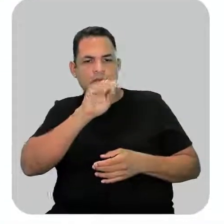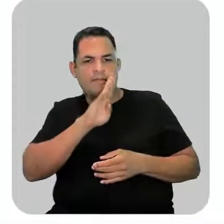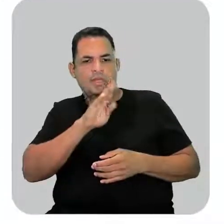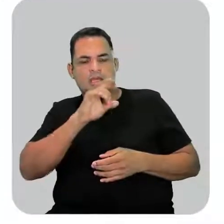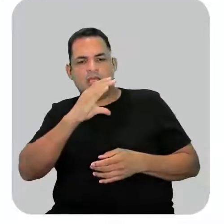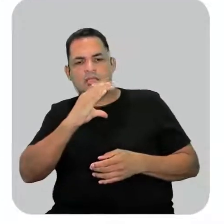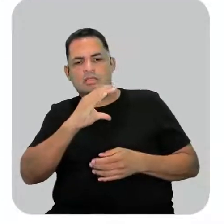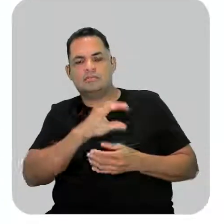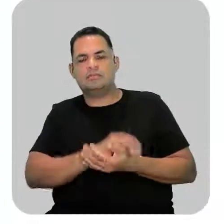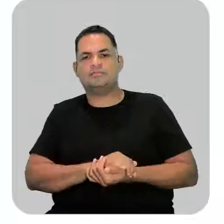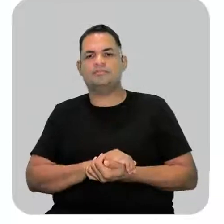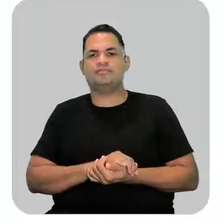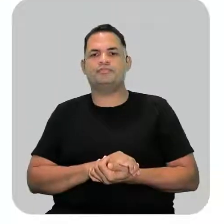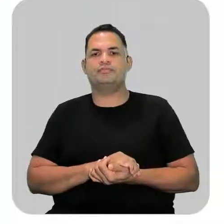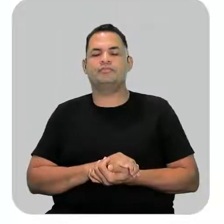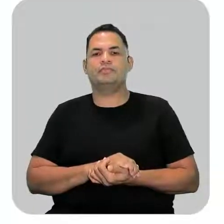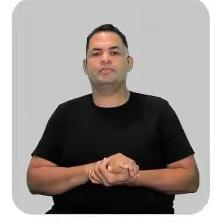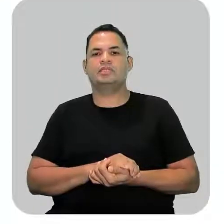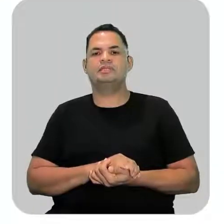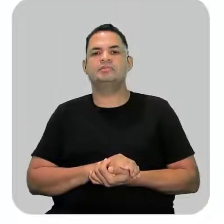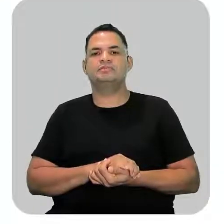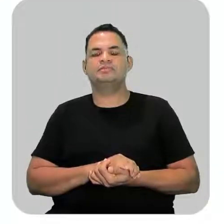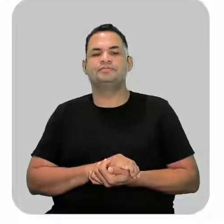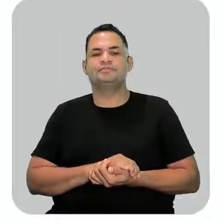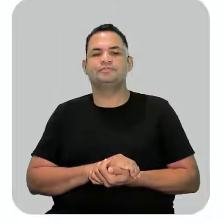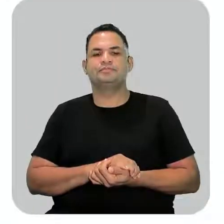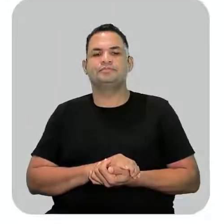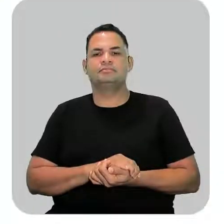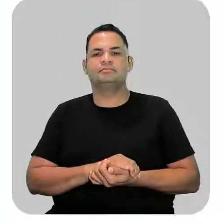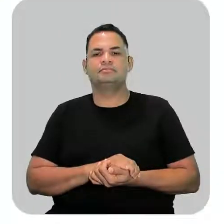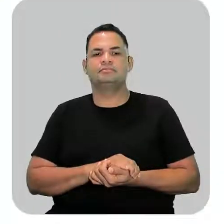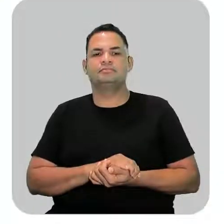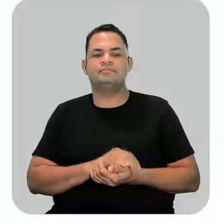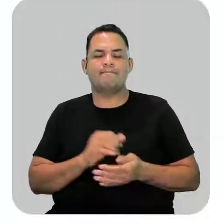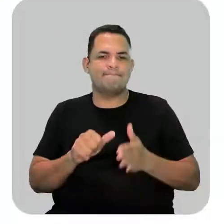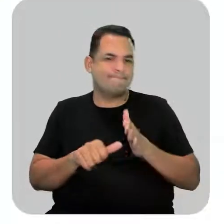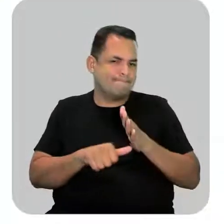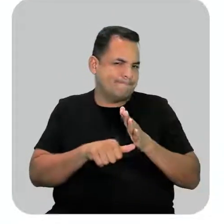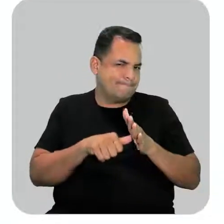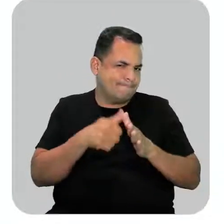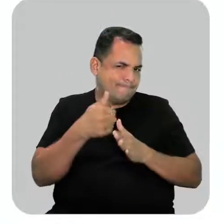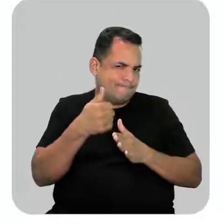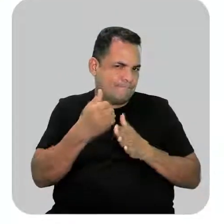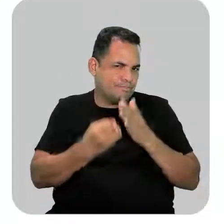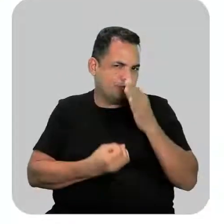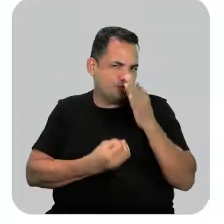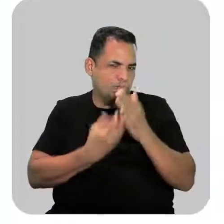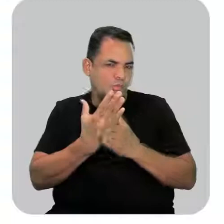letra E vem antes da letra M, né? Então, o primeiro a aparecer no nome vai ser o